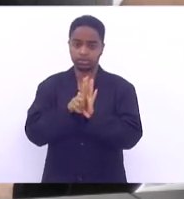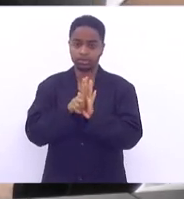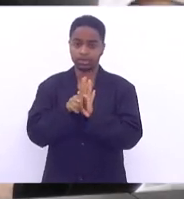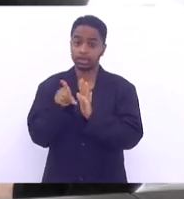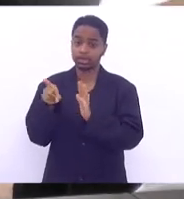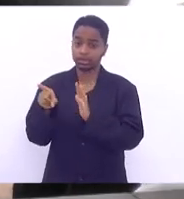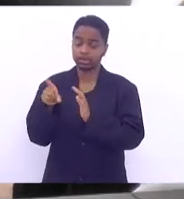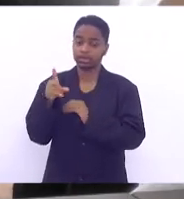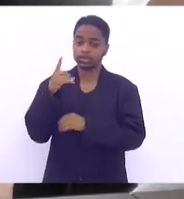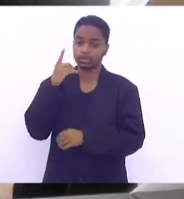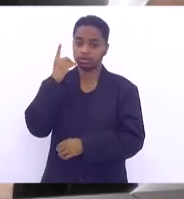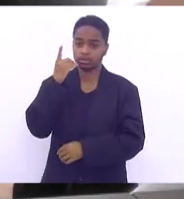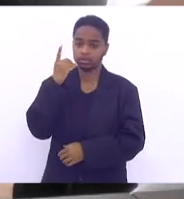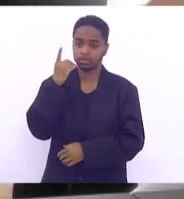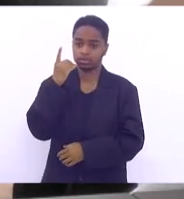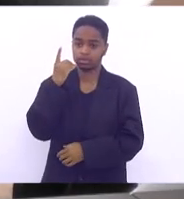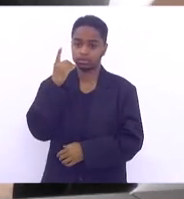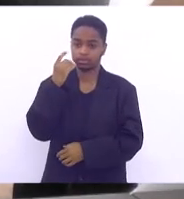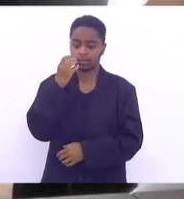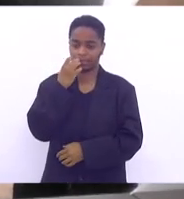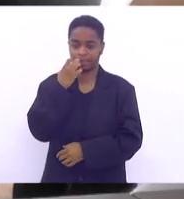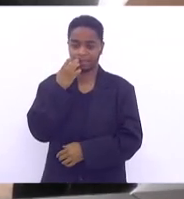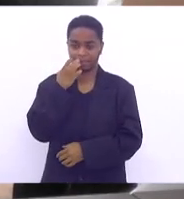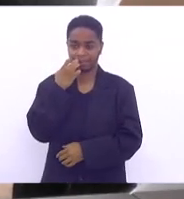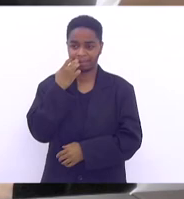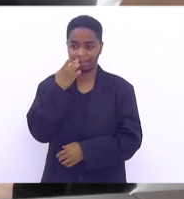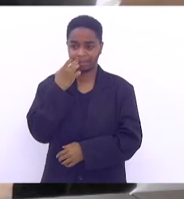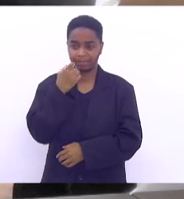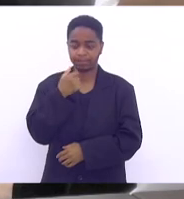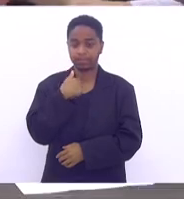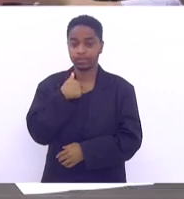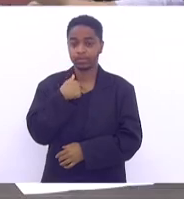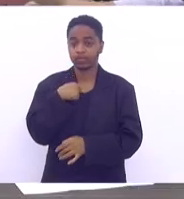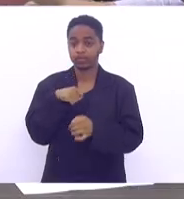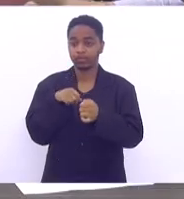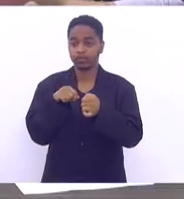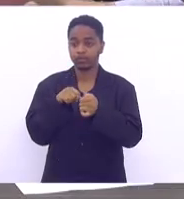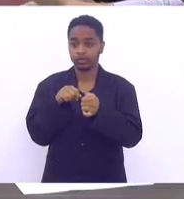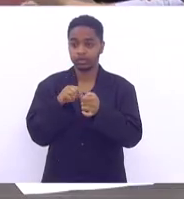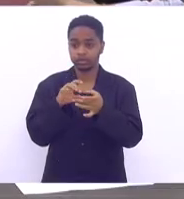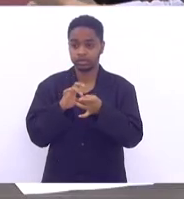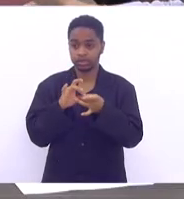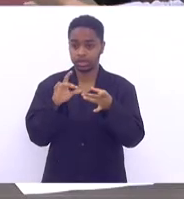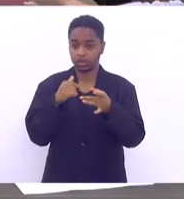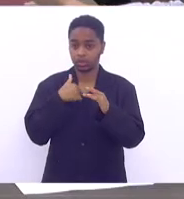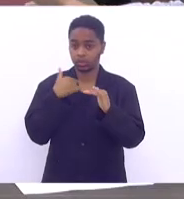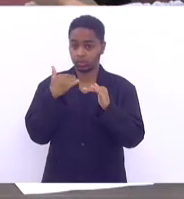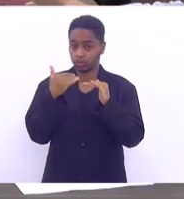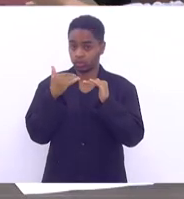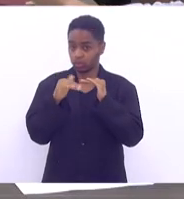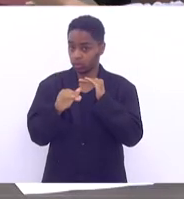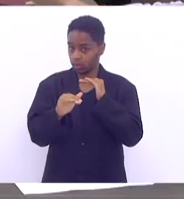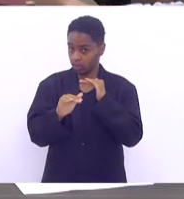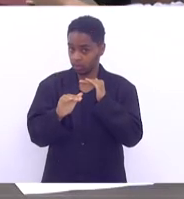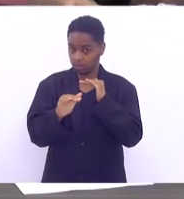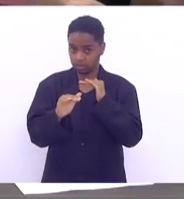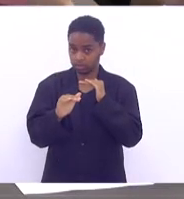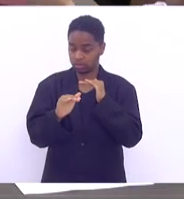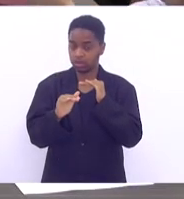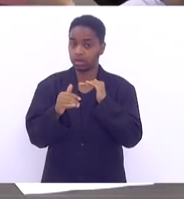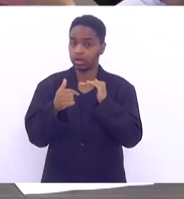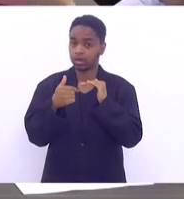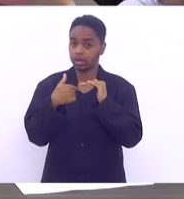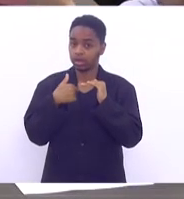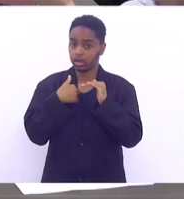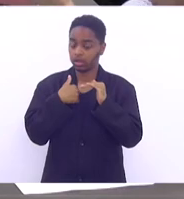deputada Verônica... Presidente, eu fiz aqui uma concessão, mesmo sem concordar, porque eu não acho, embora eu tenha feito